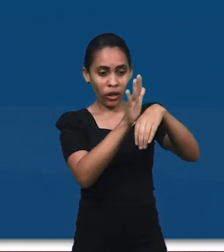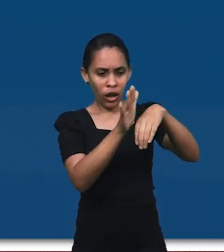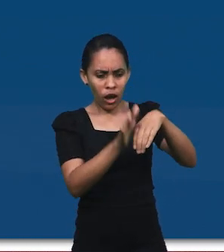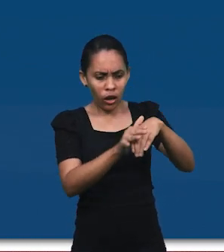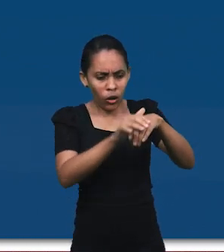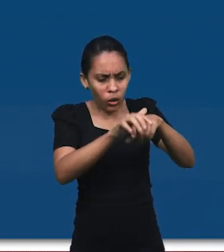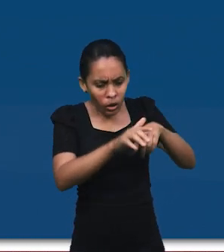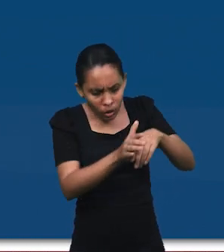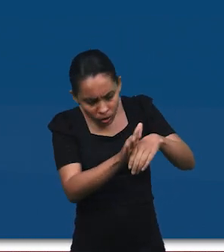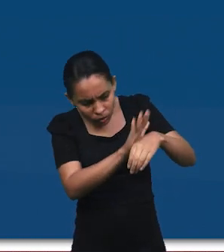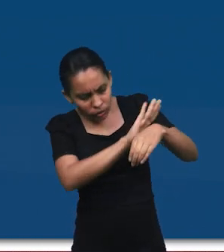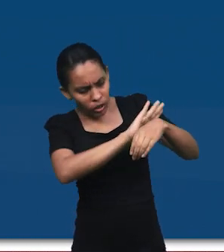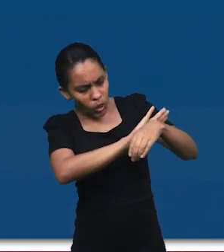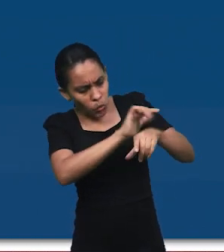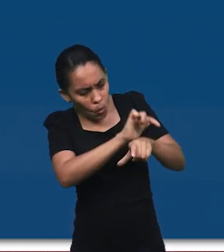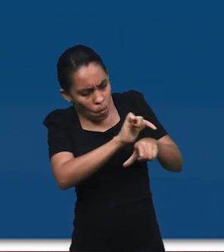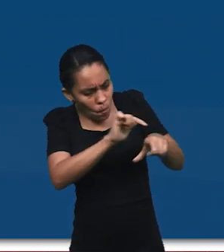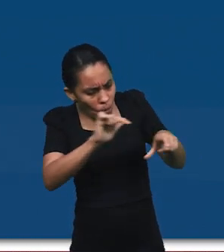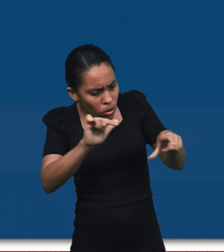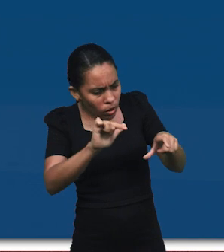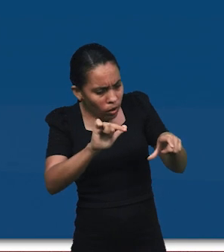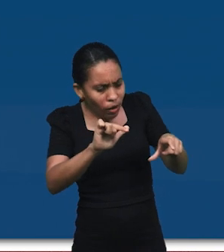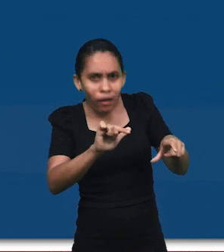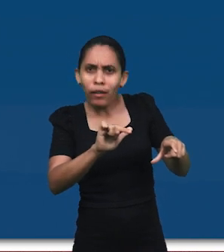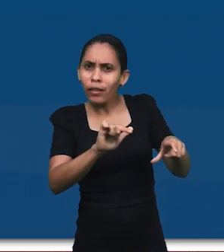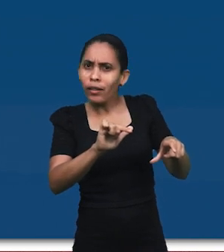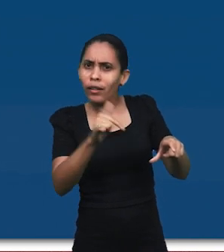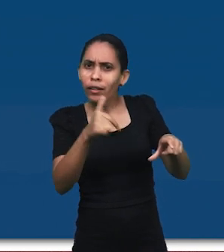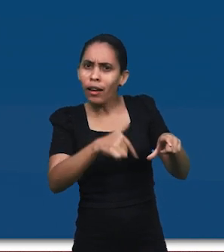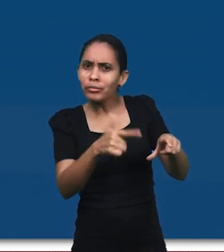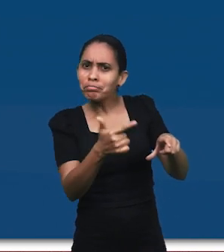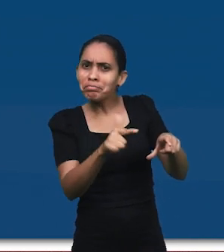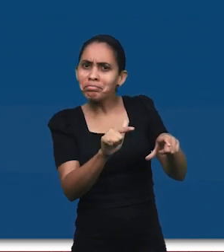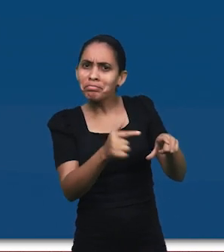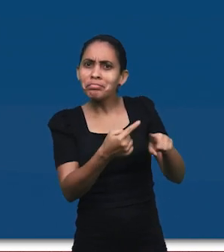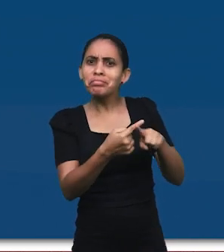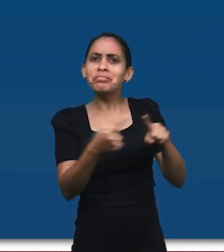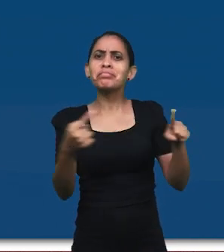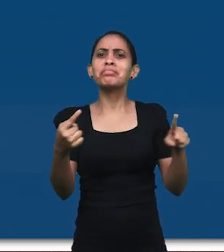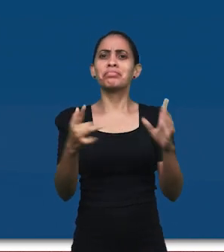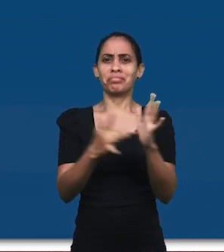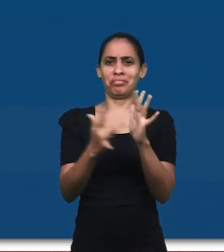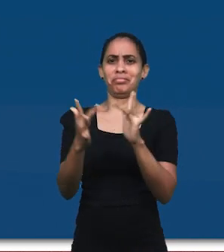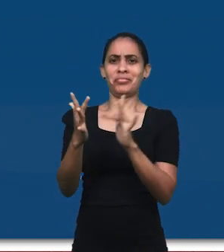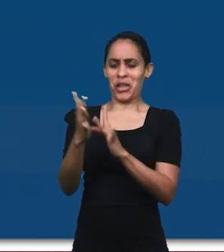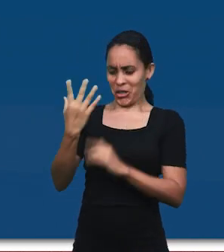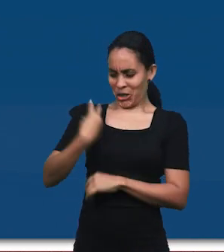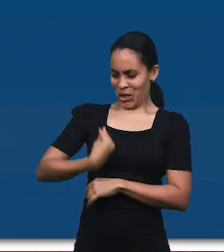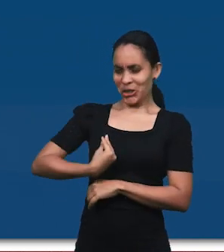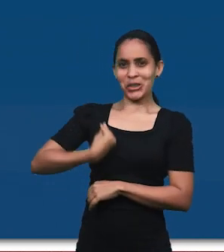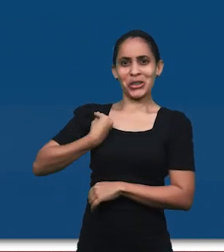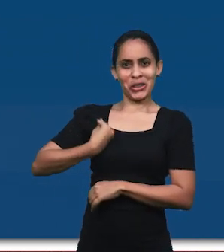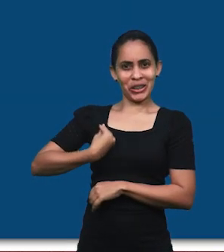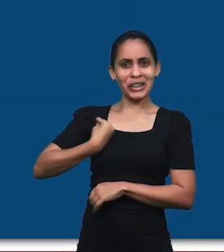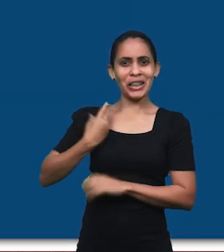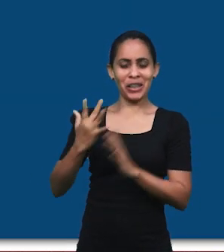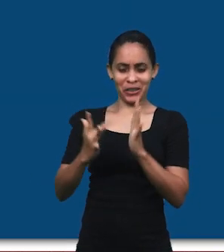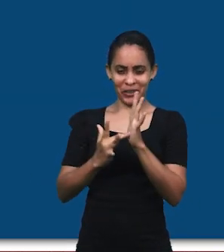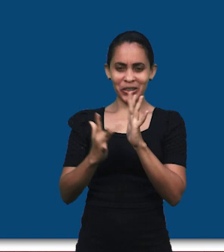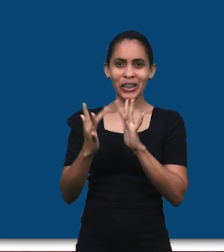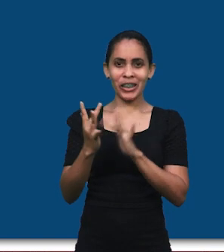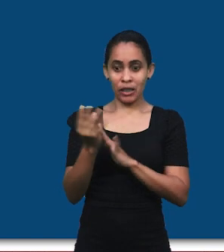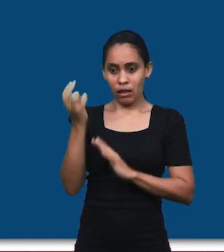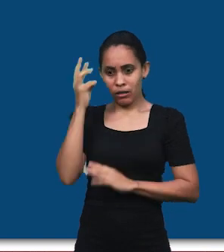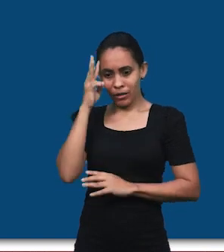mas o sepulcro vazio está, porque Glória a Jesus. Todos juntos, porque Ele